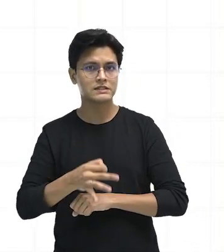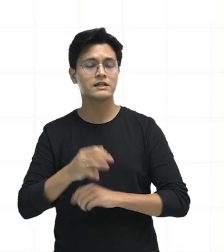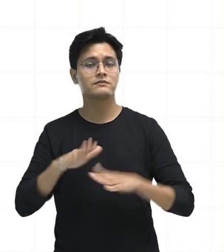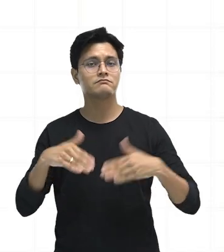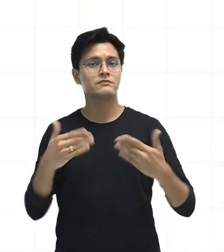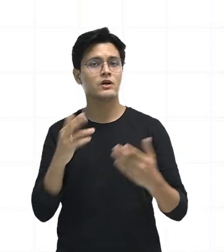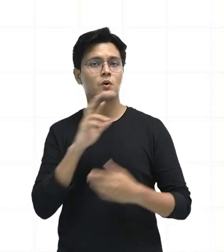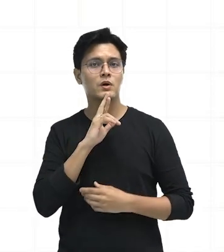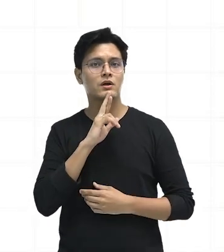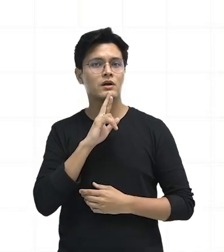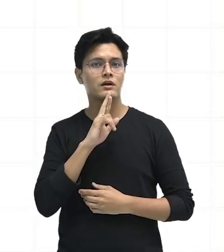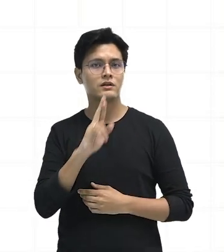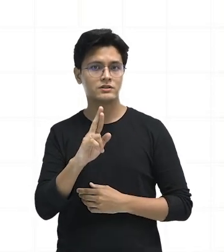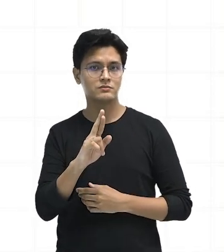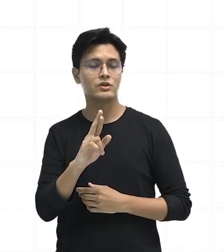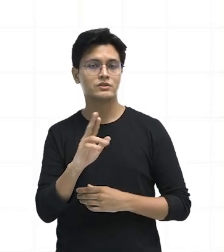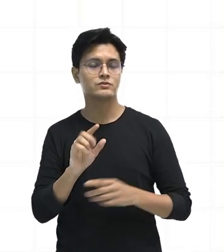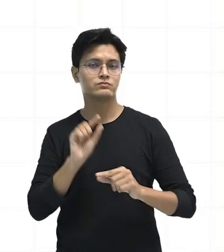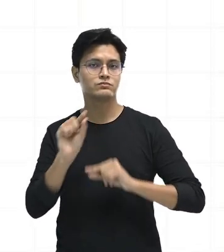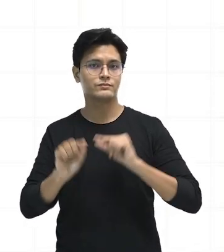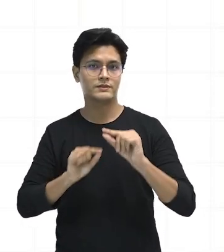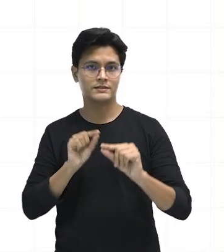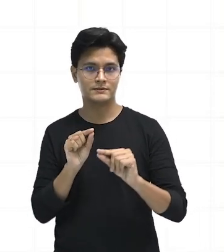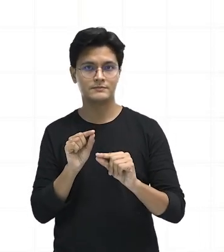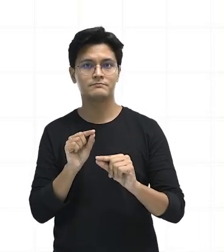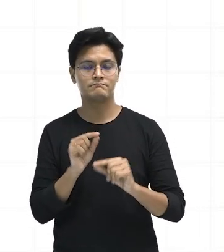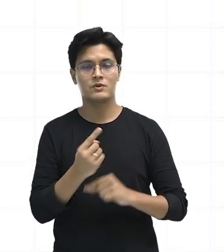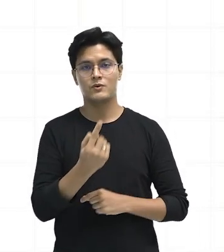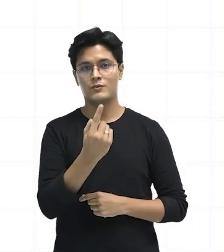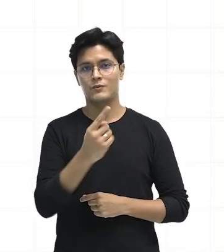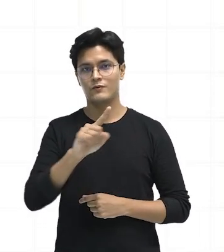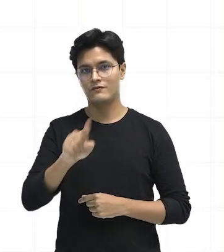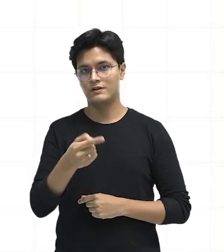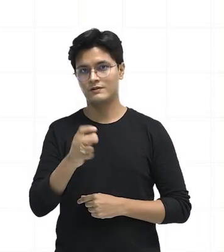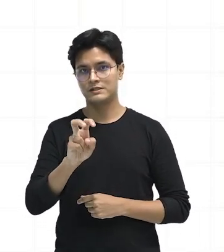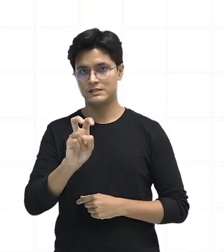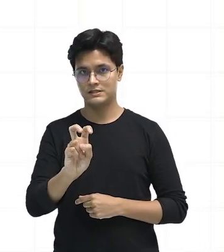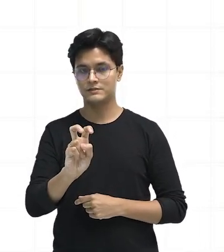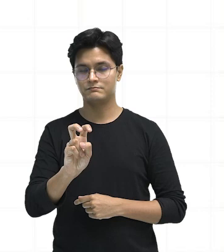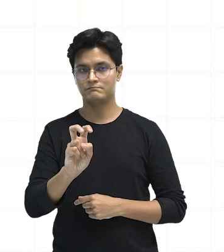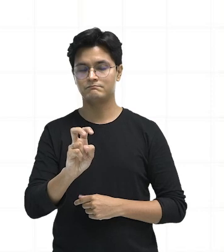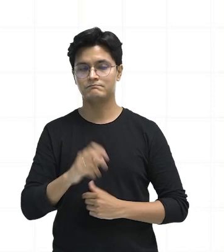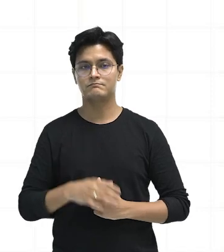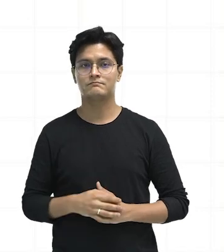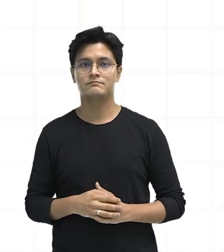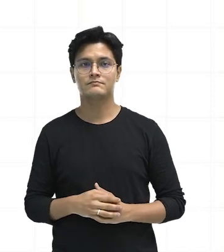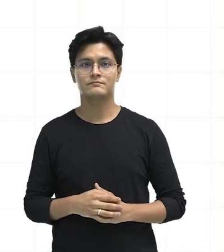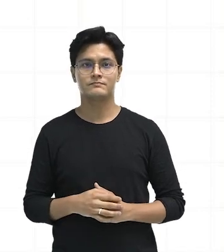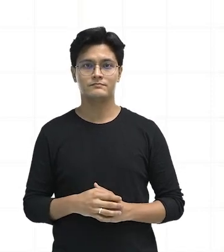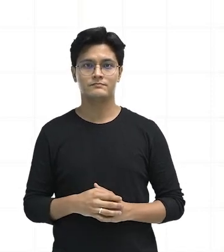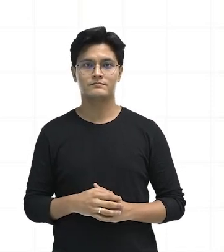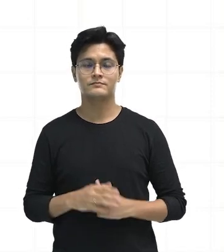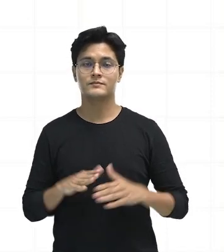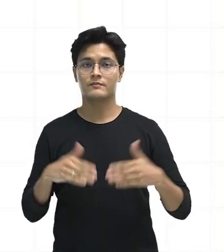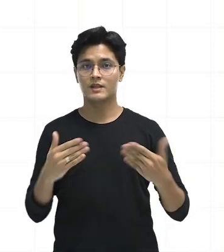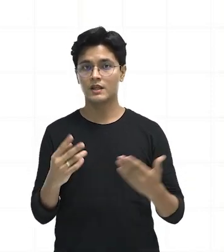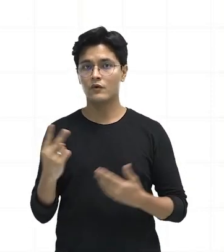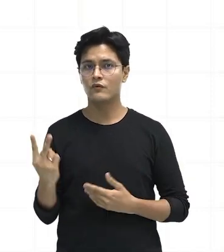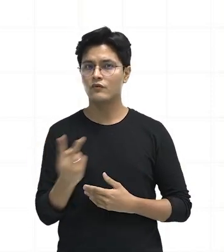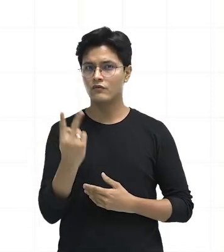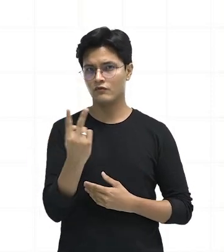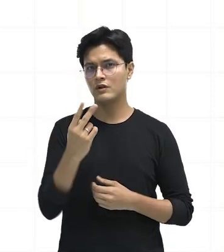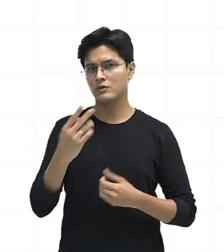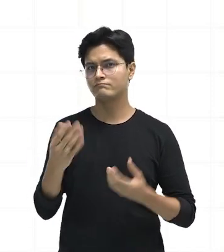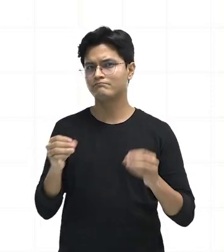vai encontrar como resultado final 1,5. Ou seja, o valor mais próximo